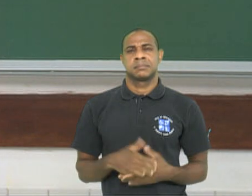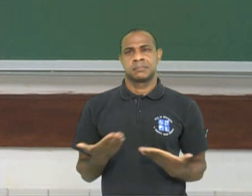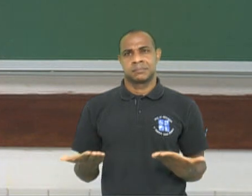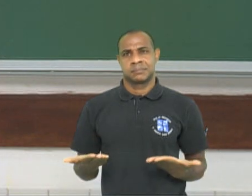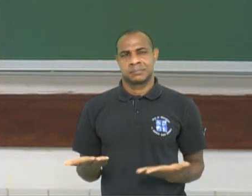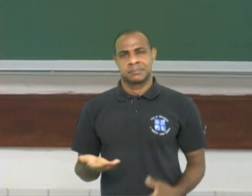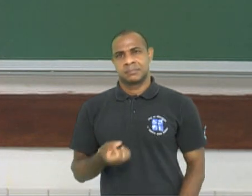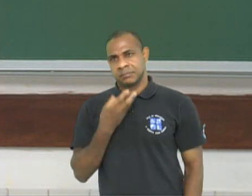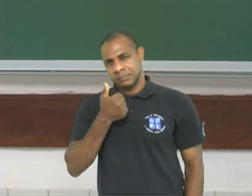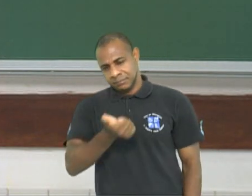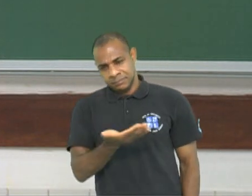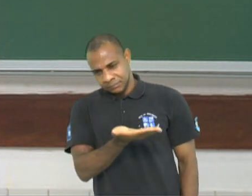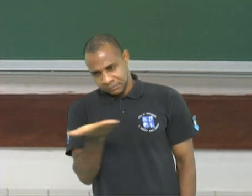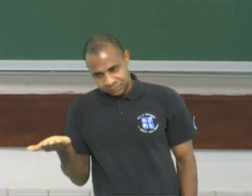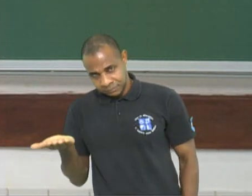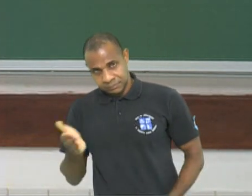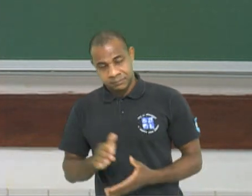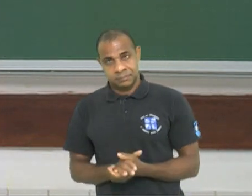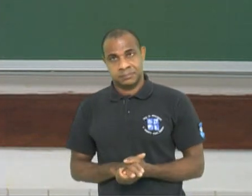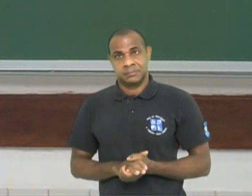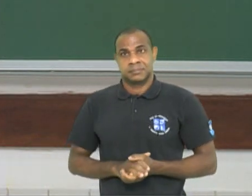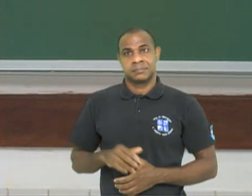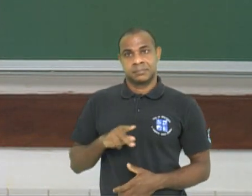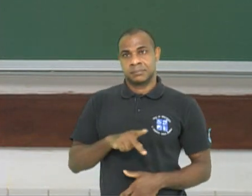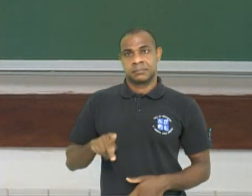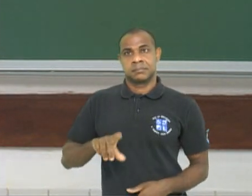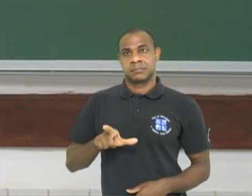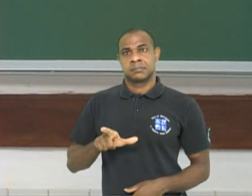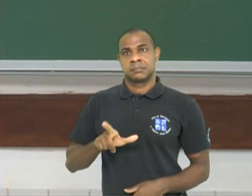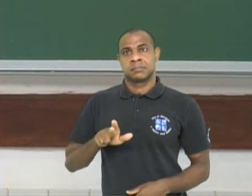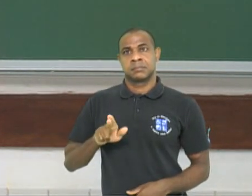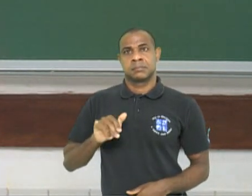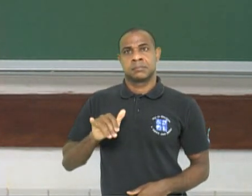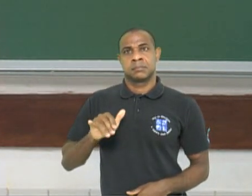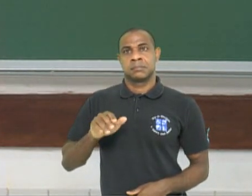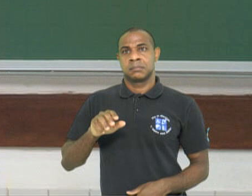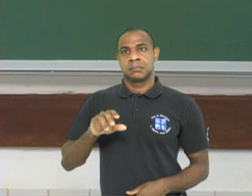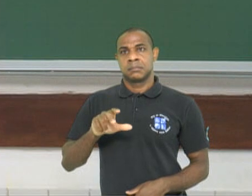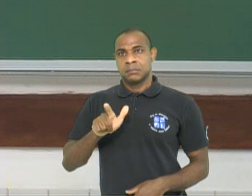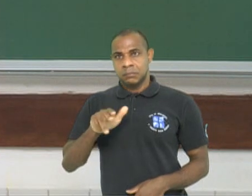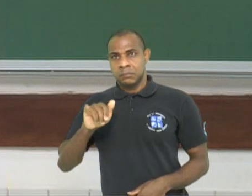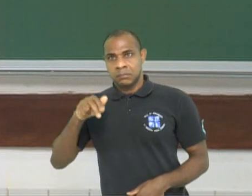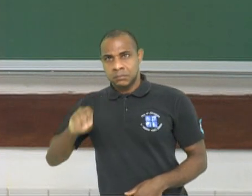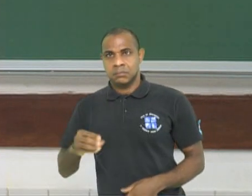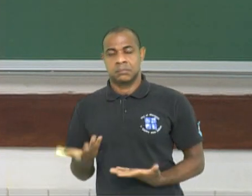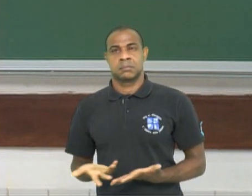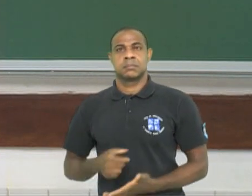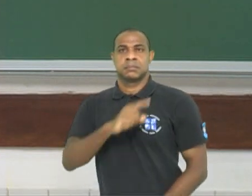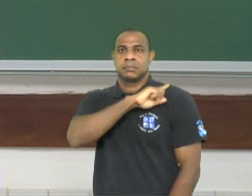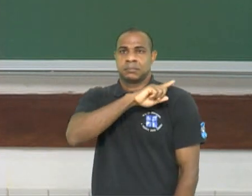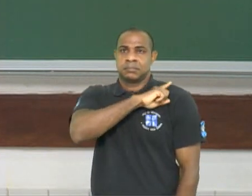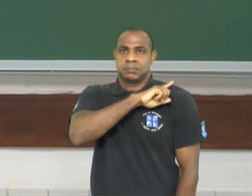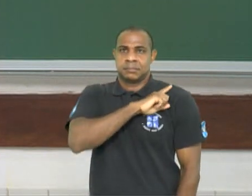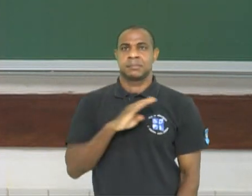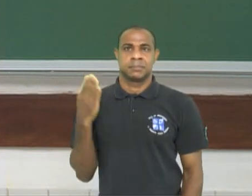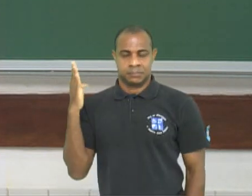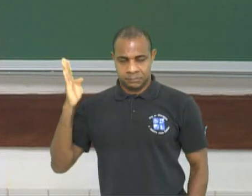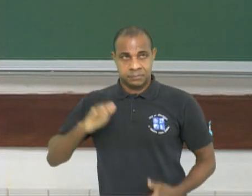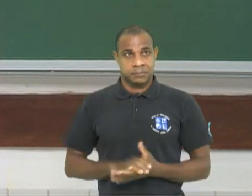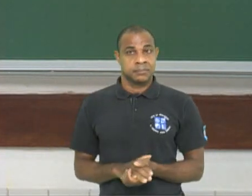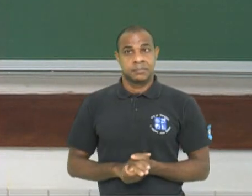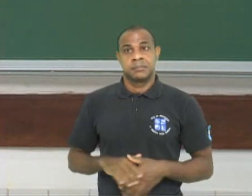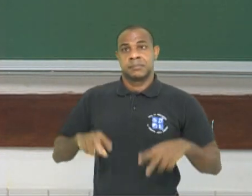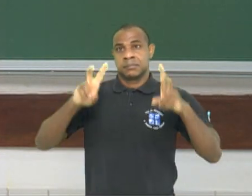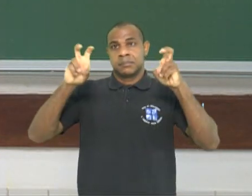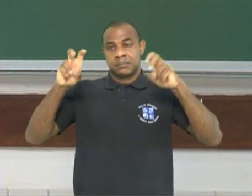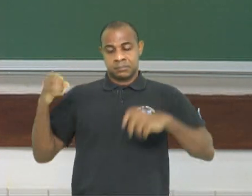Fala pessoal, tudo bom com vocês? Mais uma vez, professor Luciano aqui com primeira série, ensino médio, biologia, né? Trazendo um novo tema